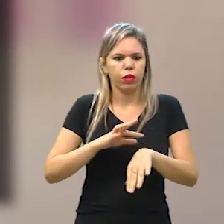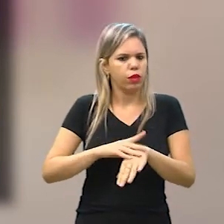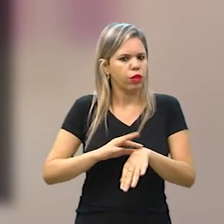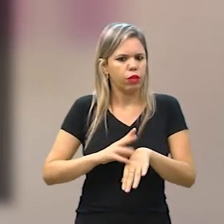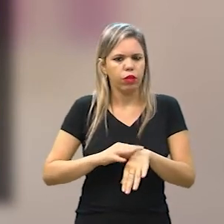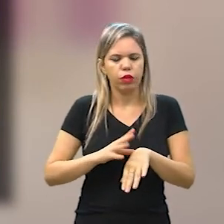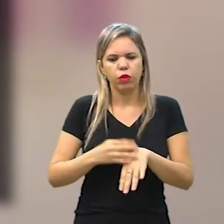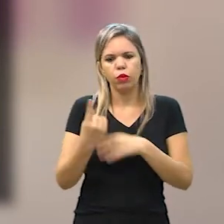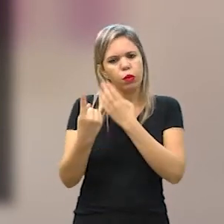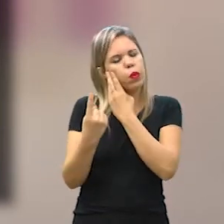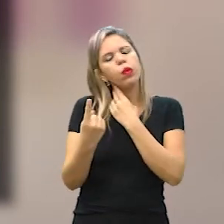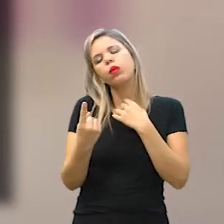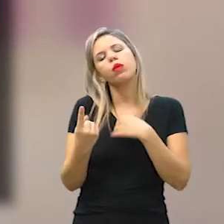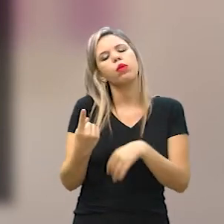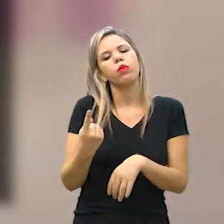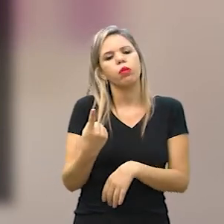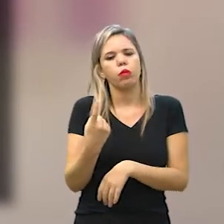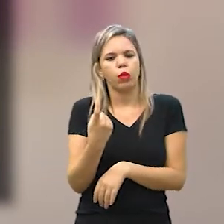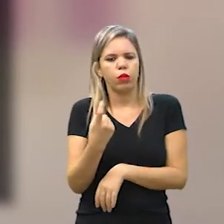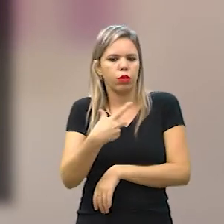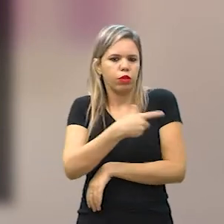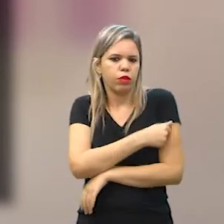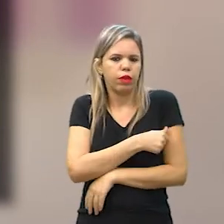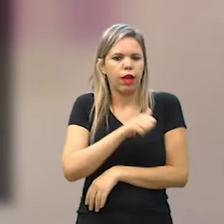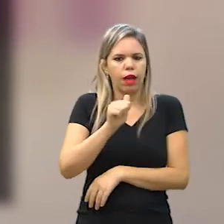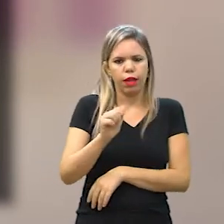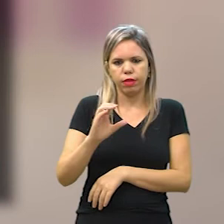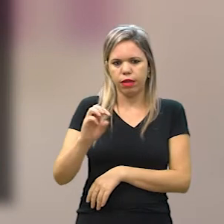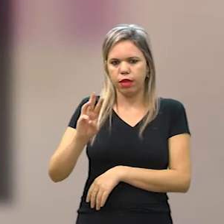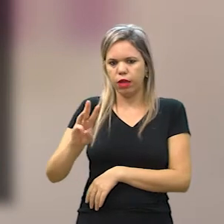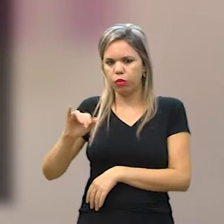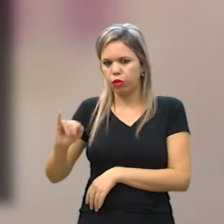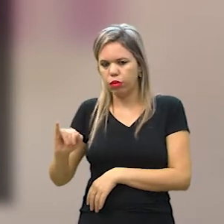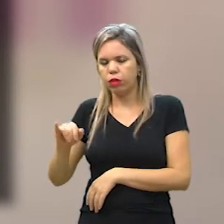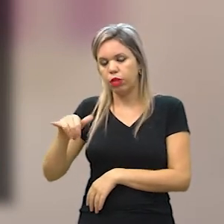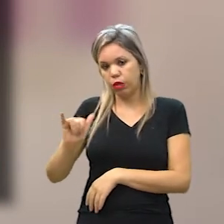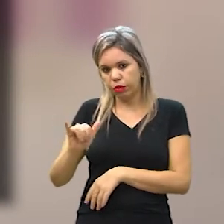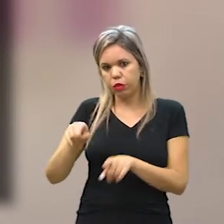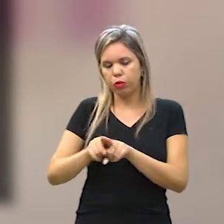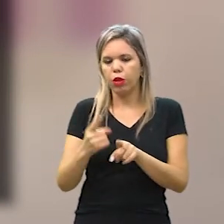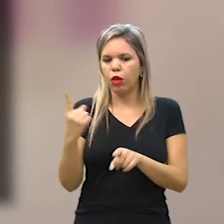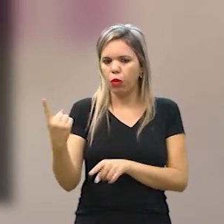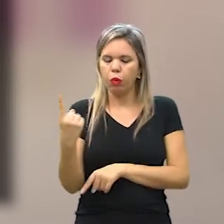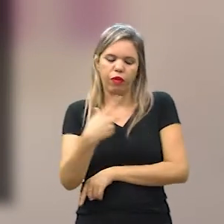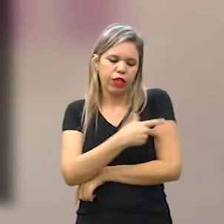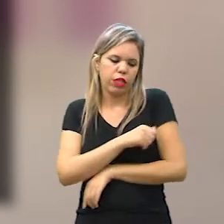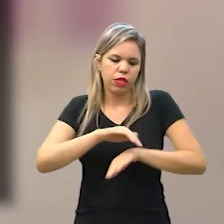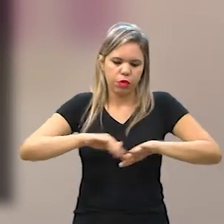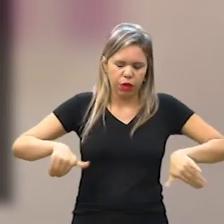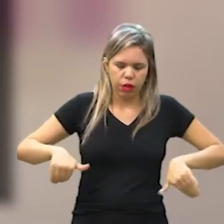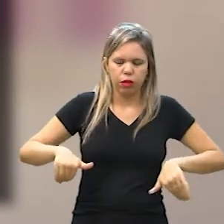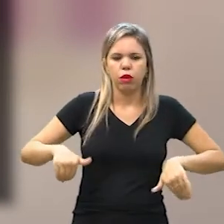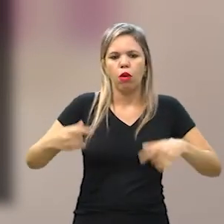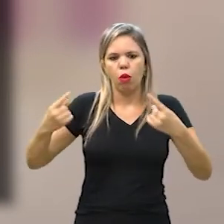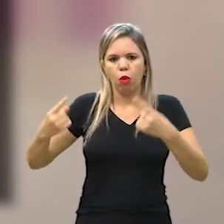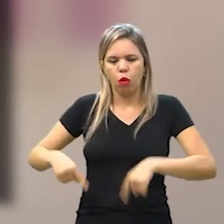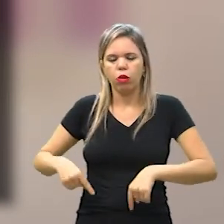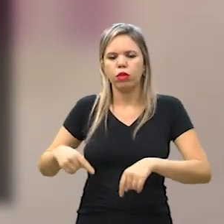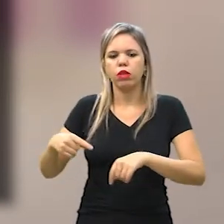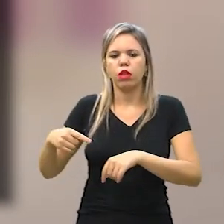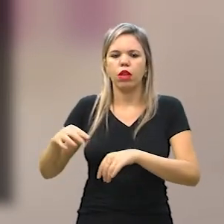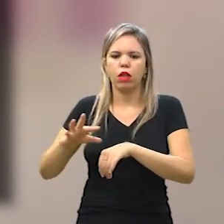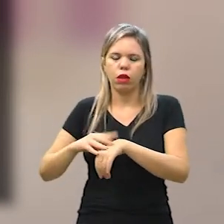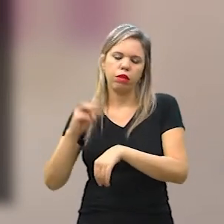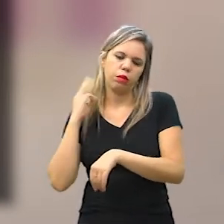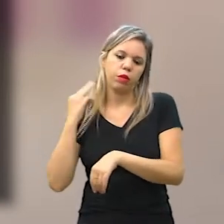é tudo dado numa injeção, que é a ACWY, e temos uma vacina separada contra o meningococo B.